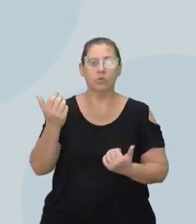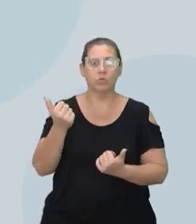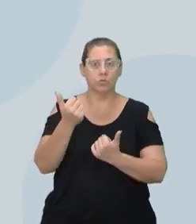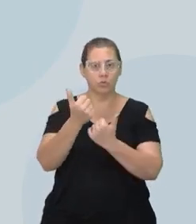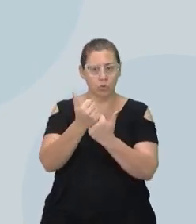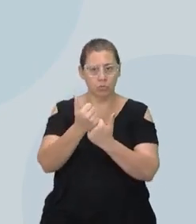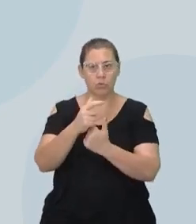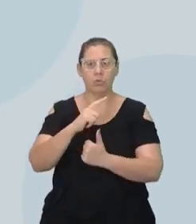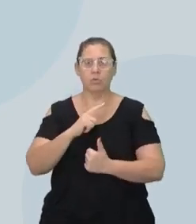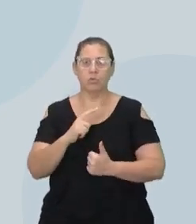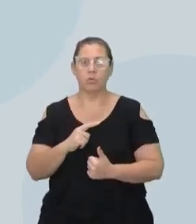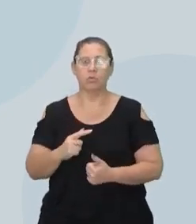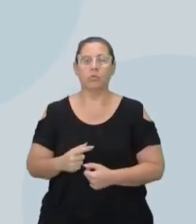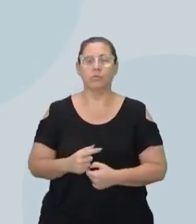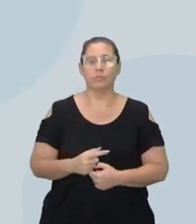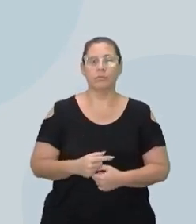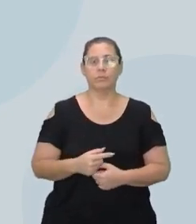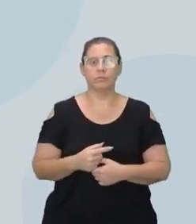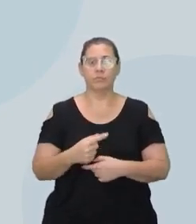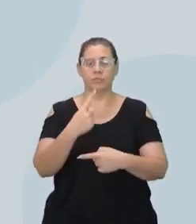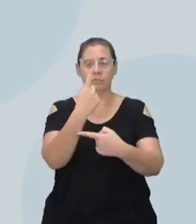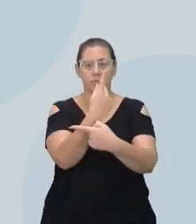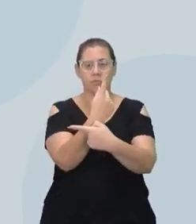Então, a gente vai ter aí, ó, 18